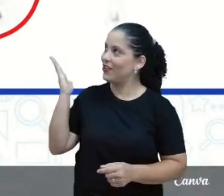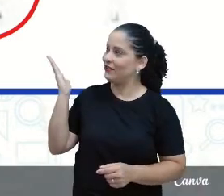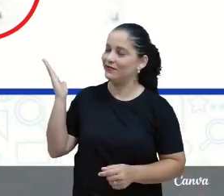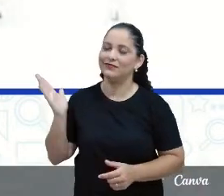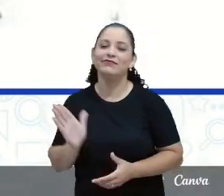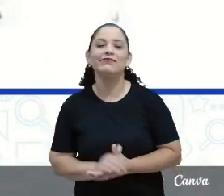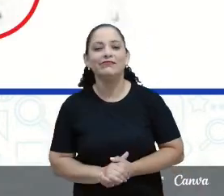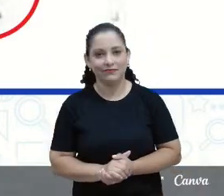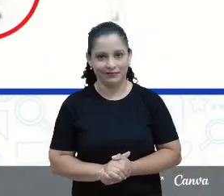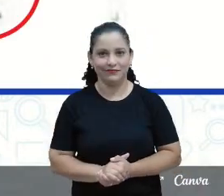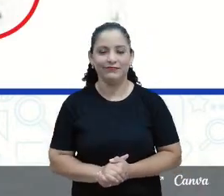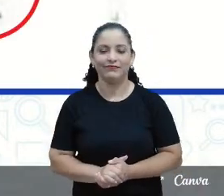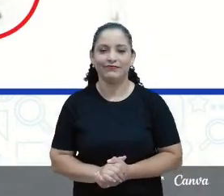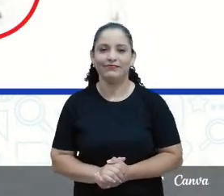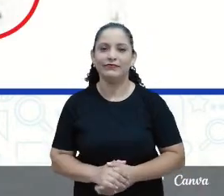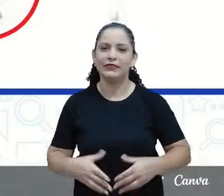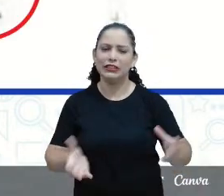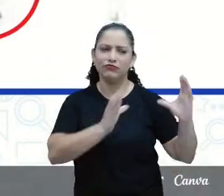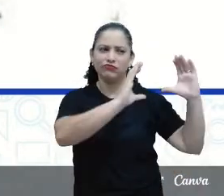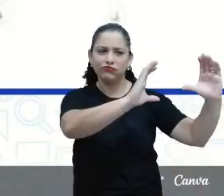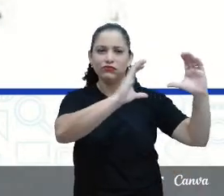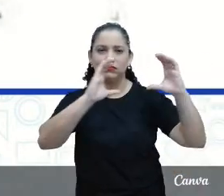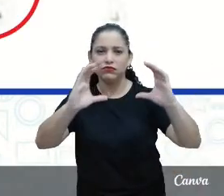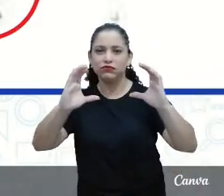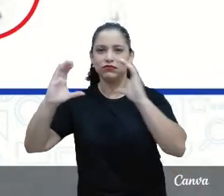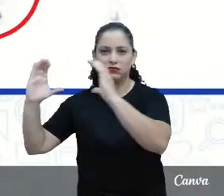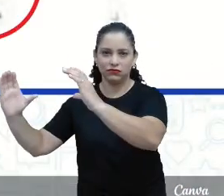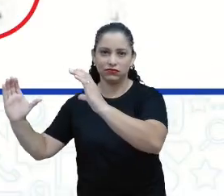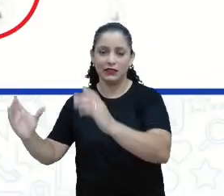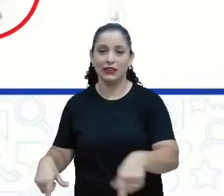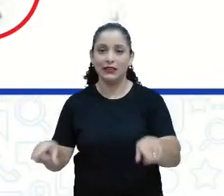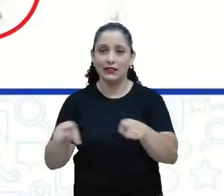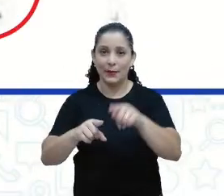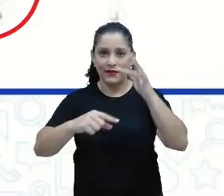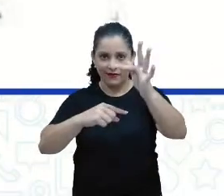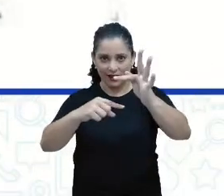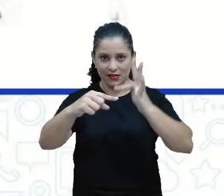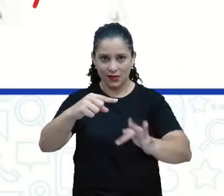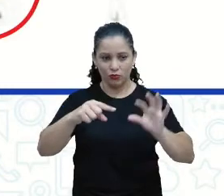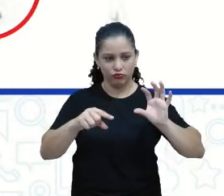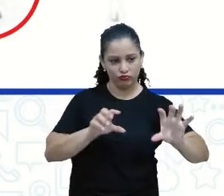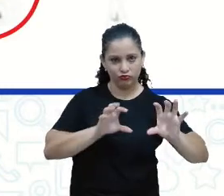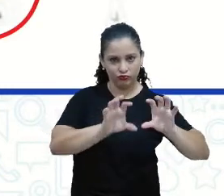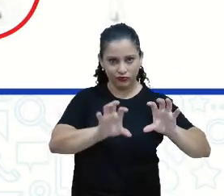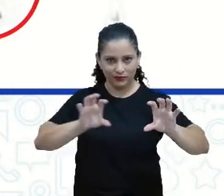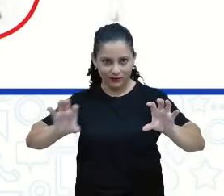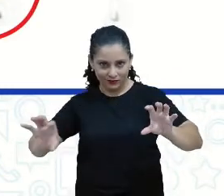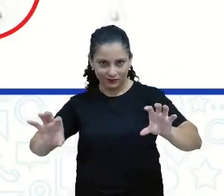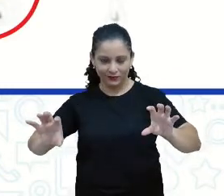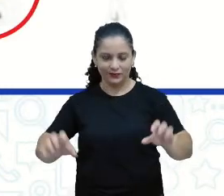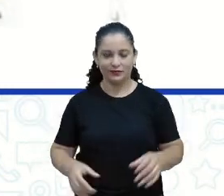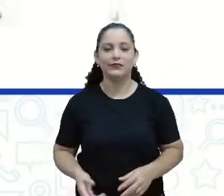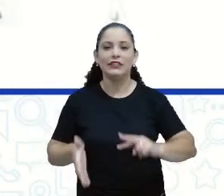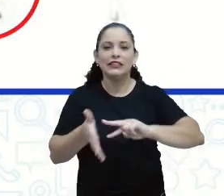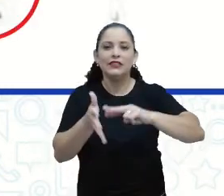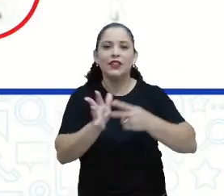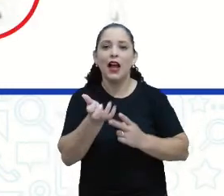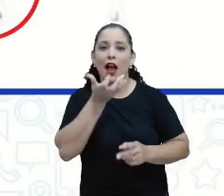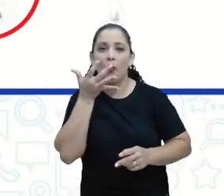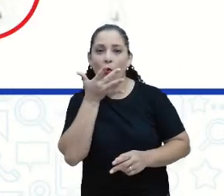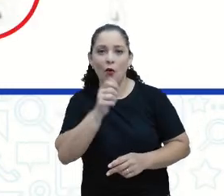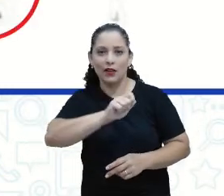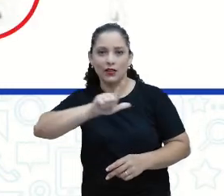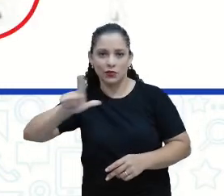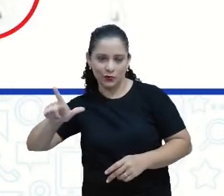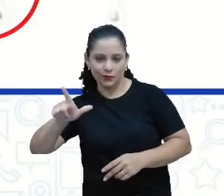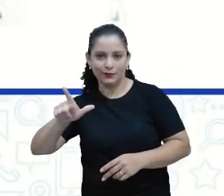sendo colocadas aí e essa relação que apresenta os valores da parte pintada em relação a